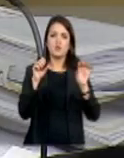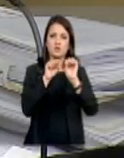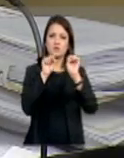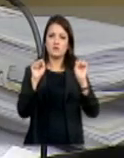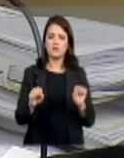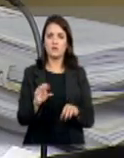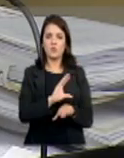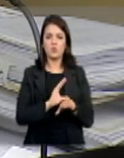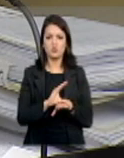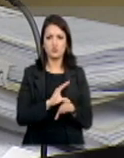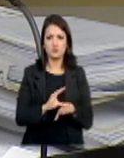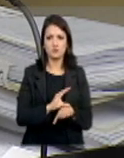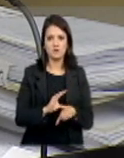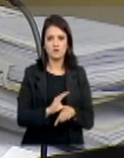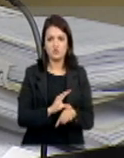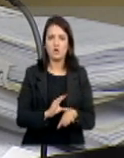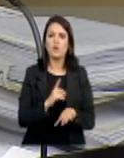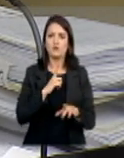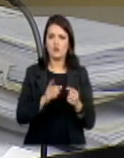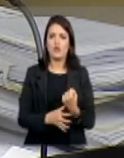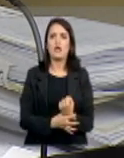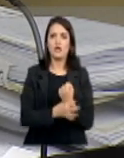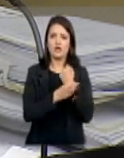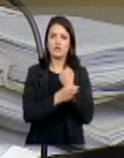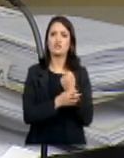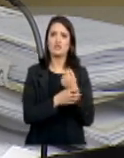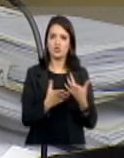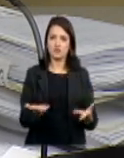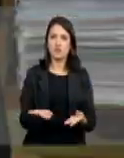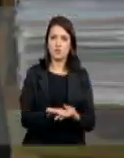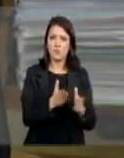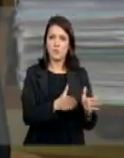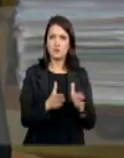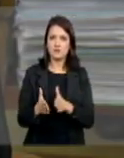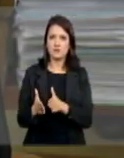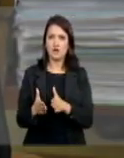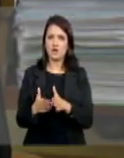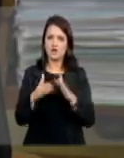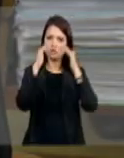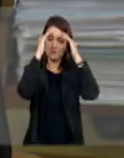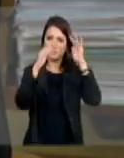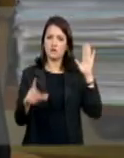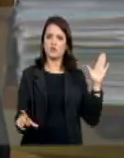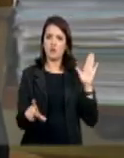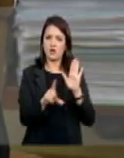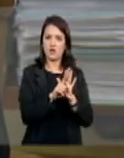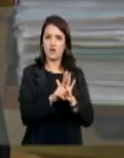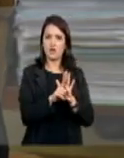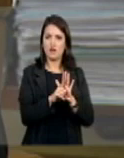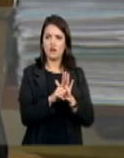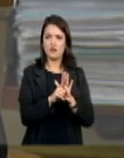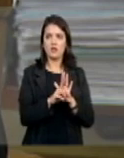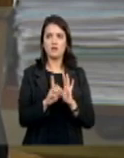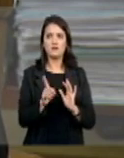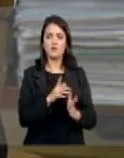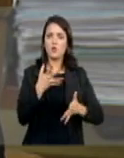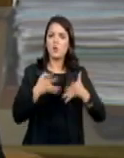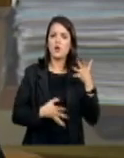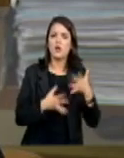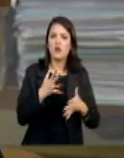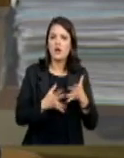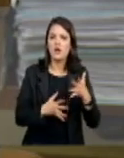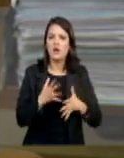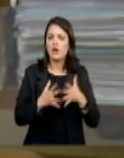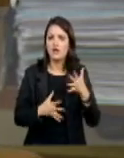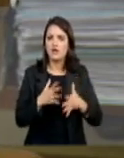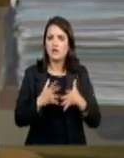juiz natural ea garantia do devido processo legal não frustra nem impede o exercício pleno por qualquer órgão do